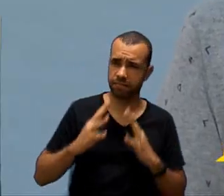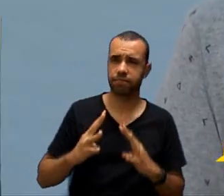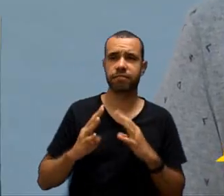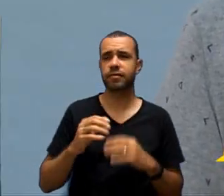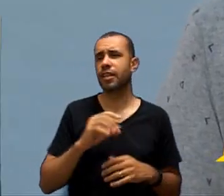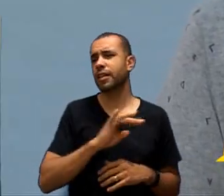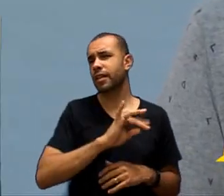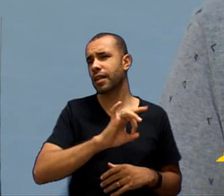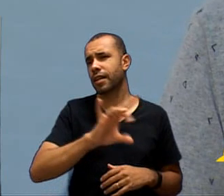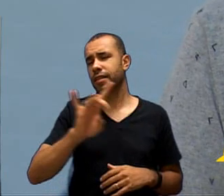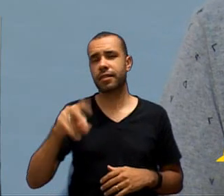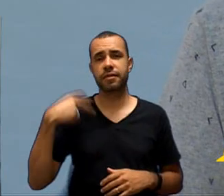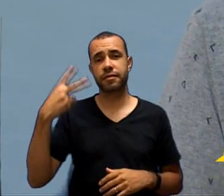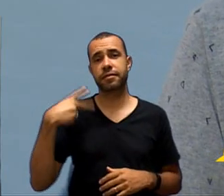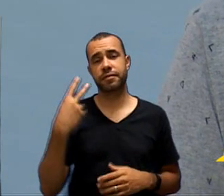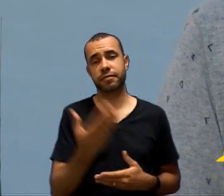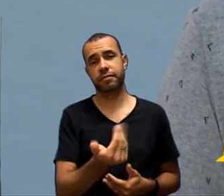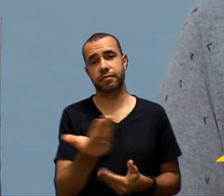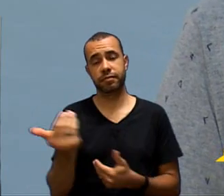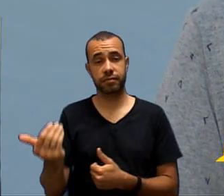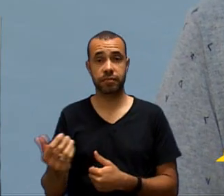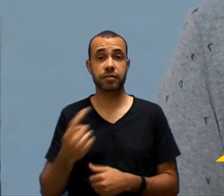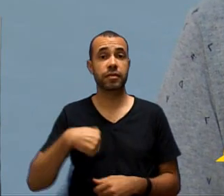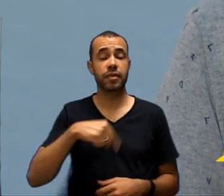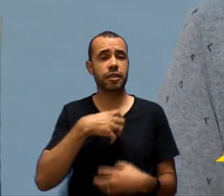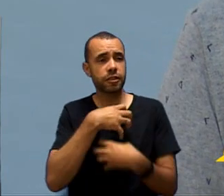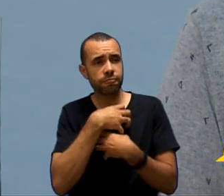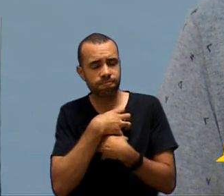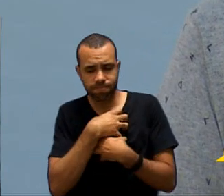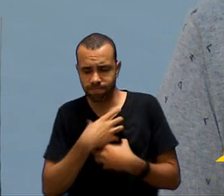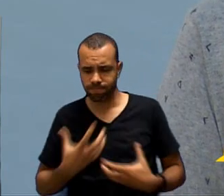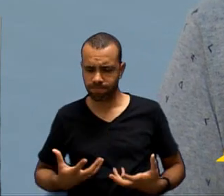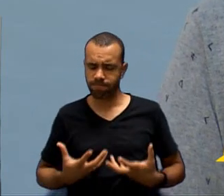vereadores. E dizer também que sentimos-nos